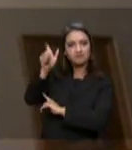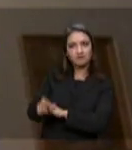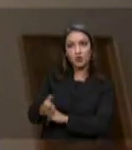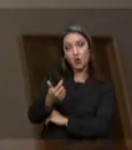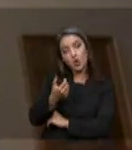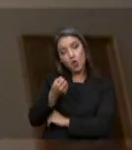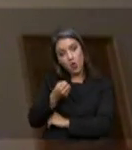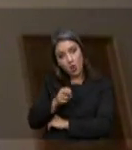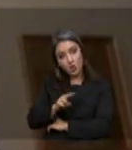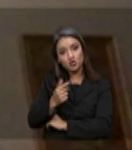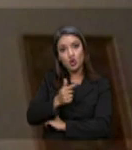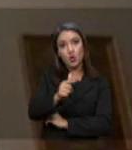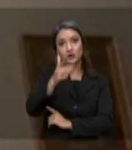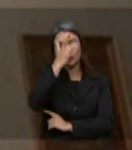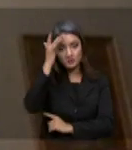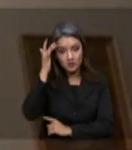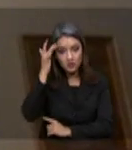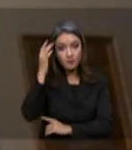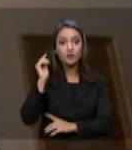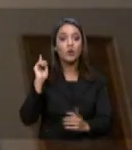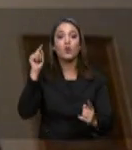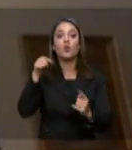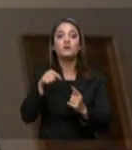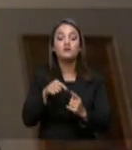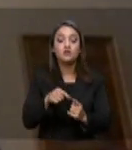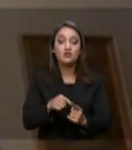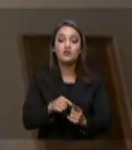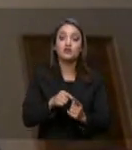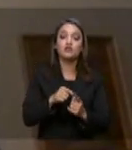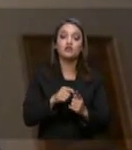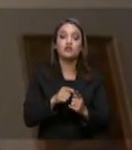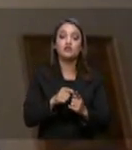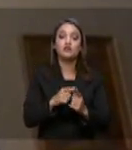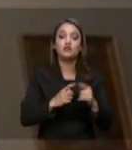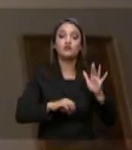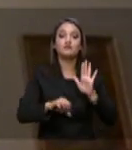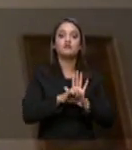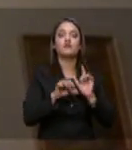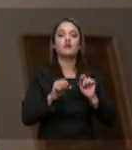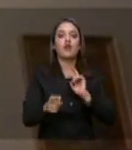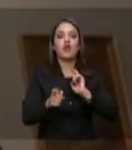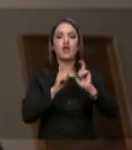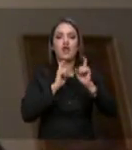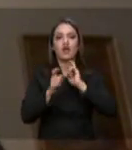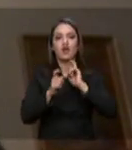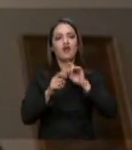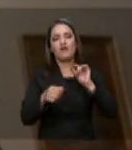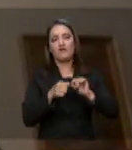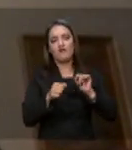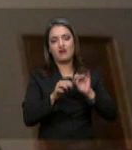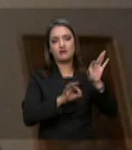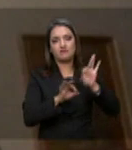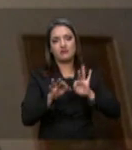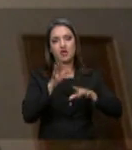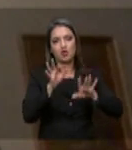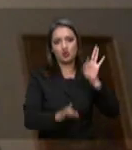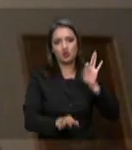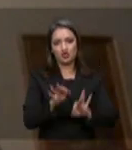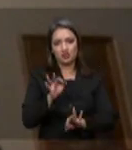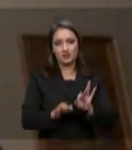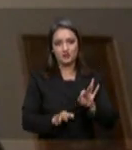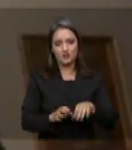pessoa o objetivo jurídico do delito é a administração da Justiça